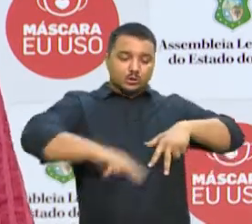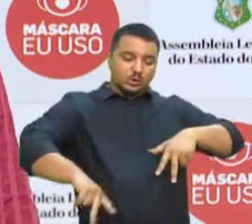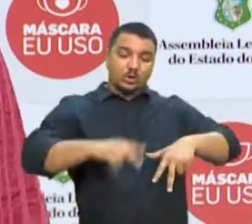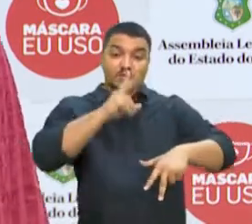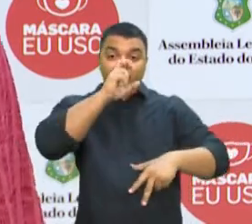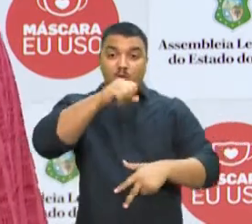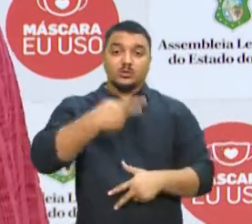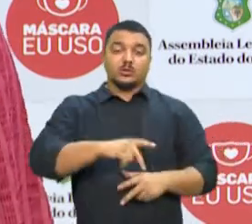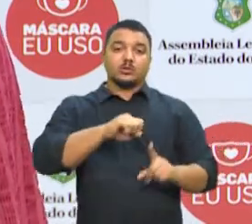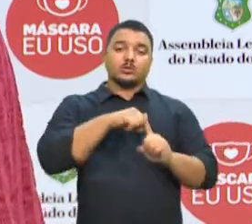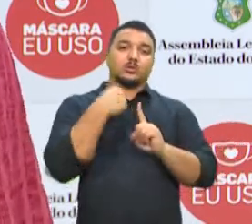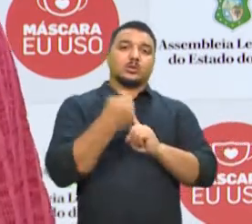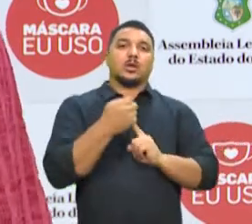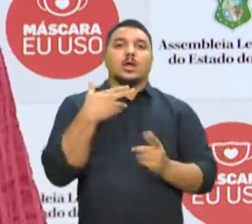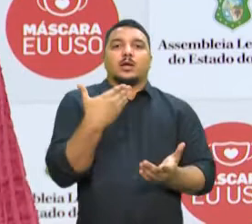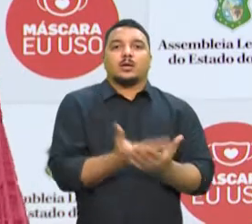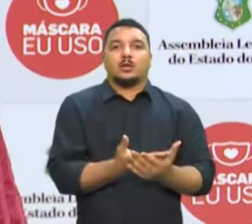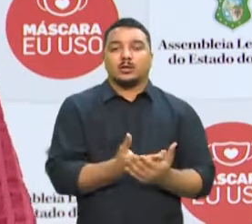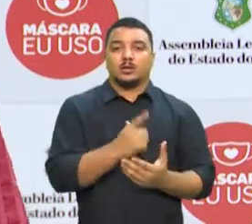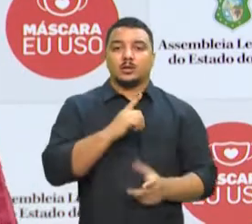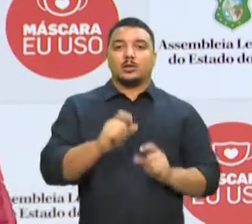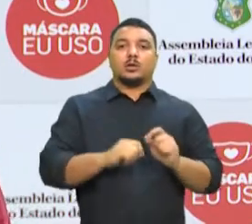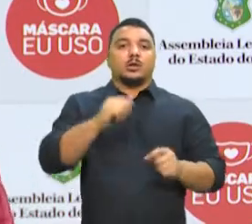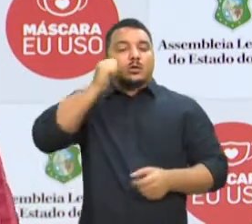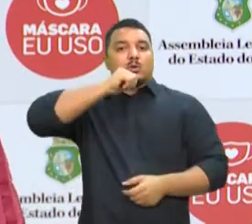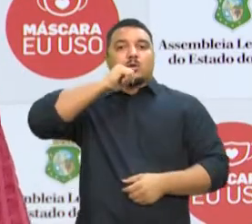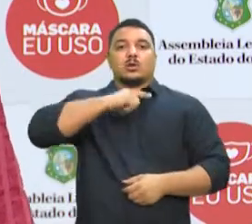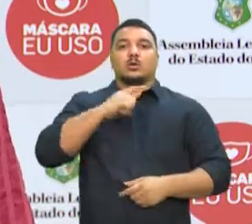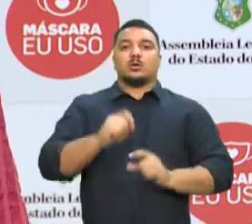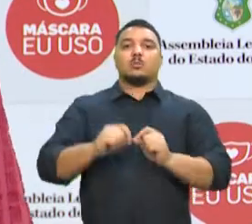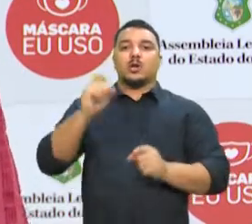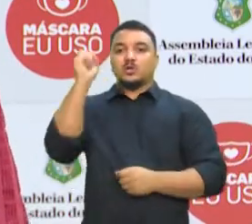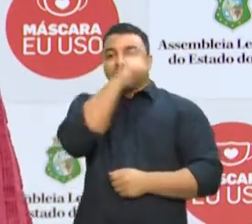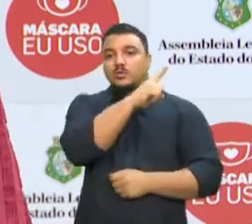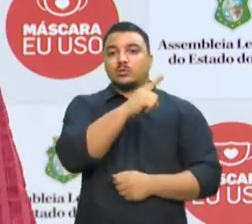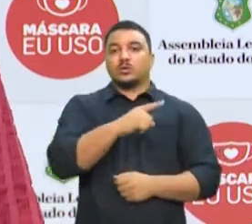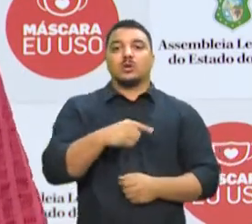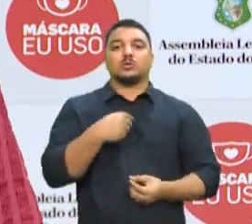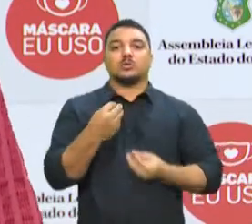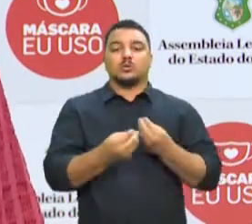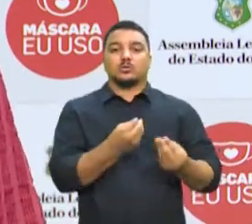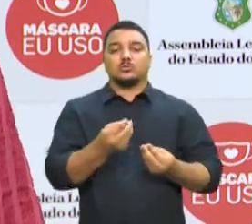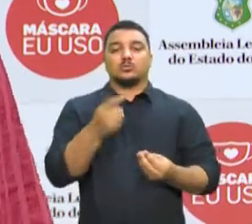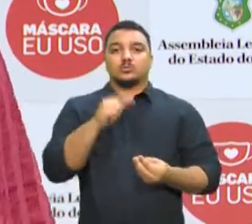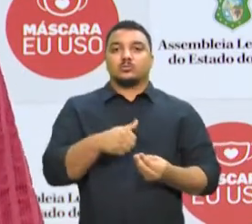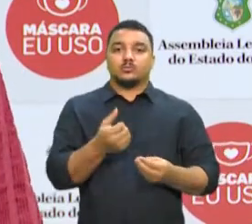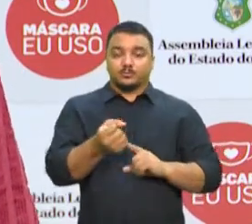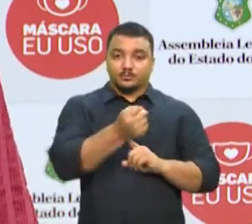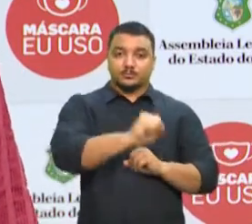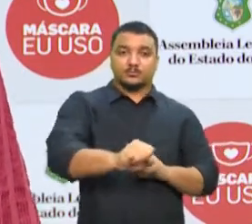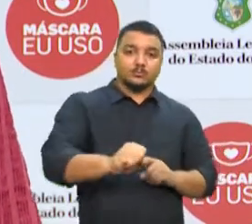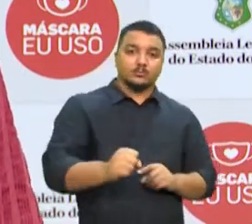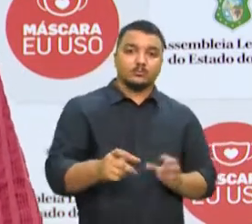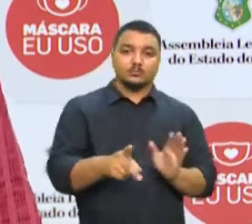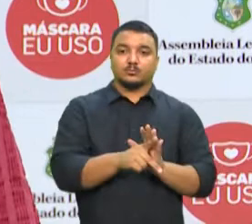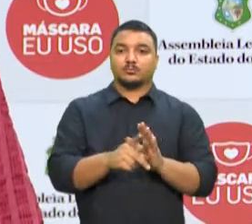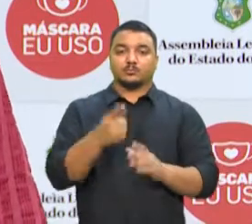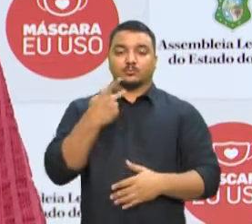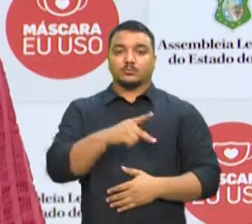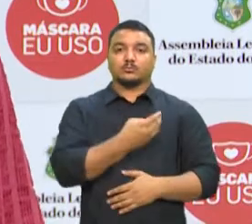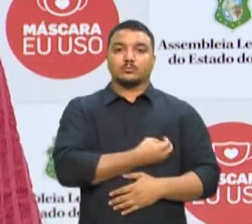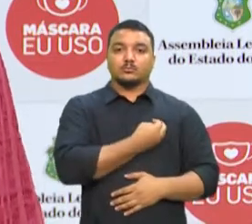sociedade, essas mulheres têm tido mais dificuldade de terem a proteção sobre suas vidas e